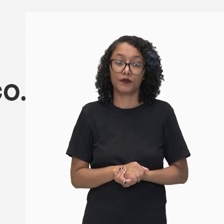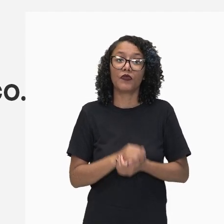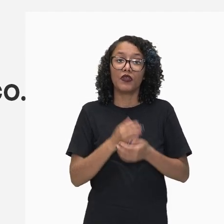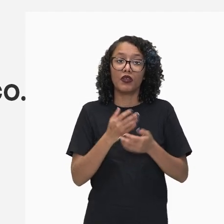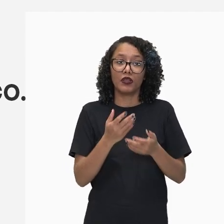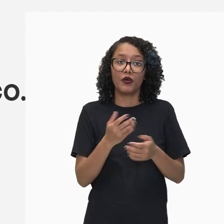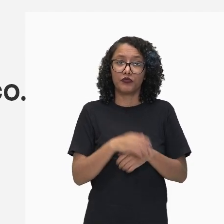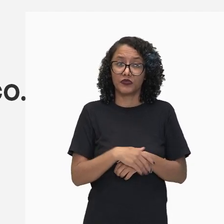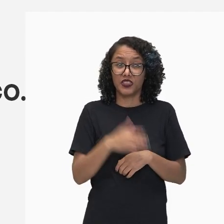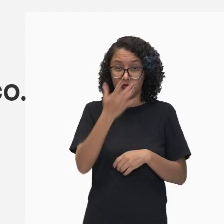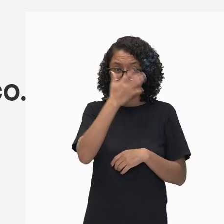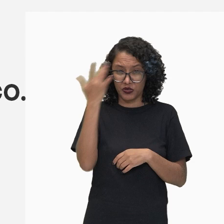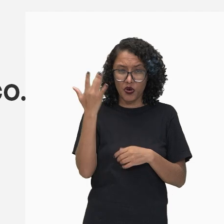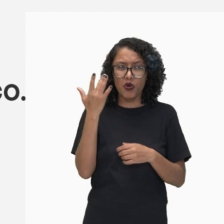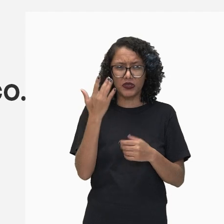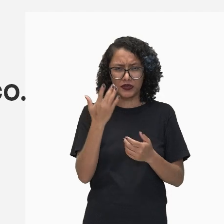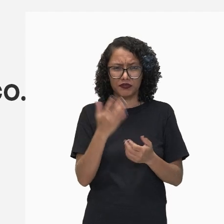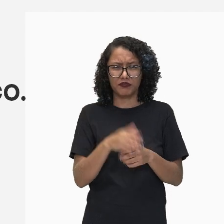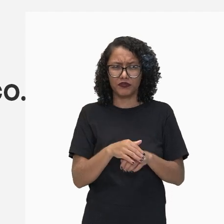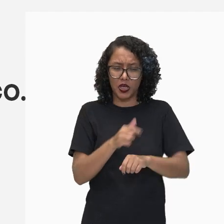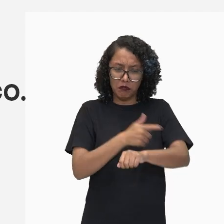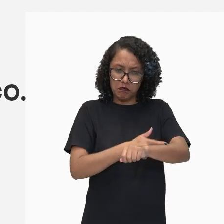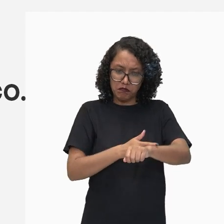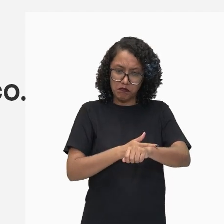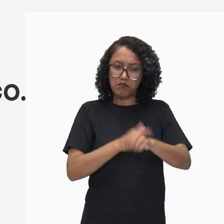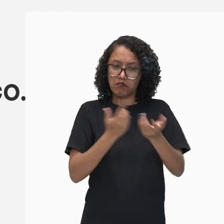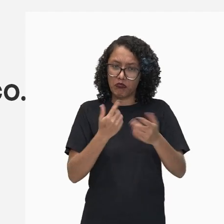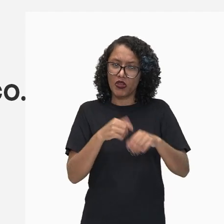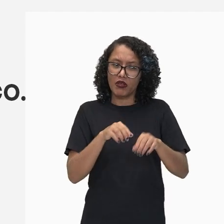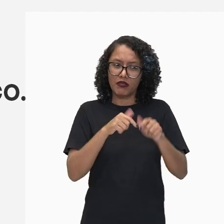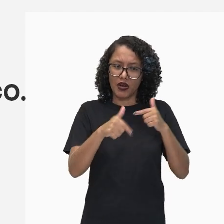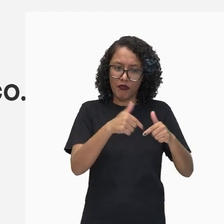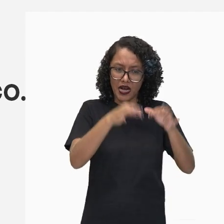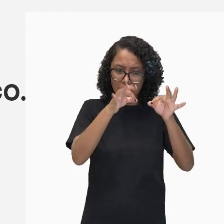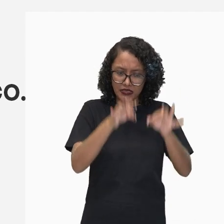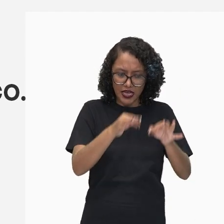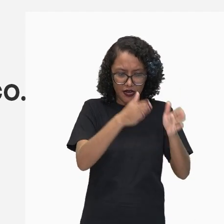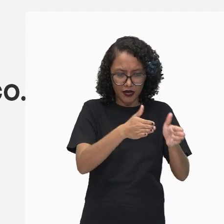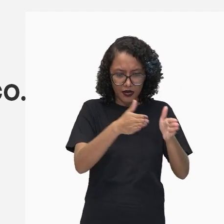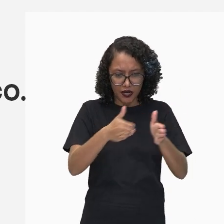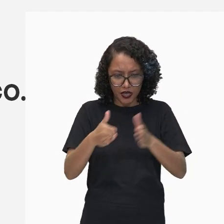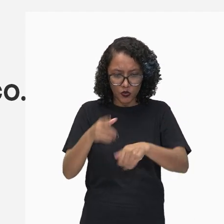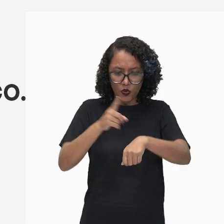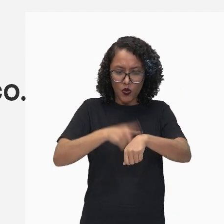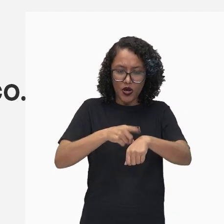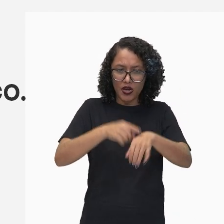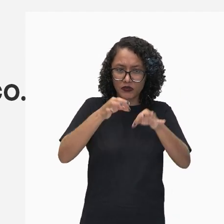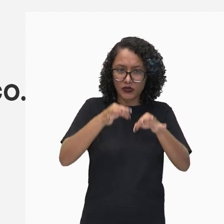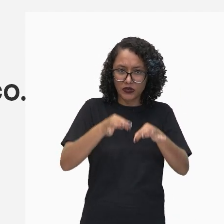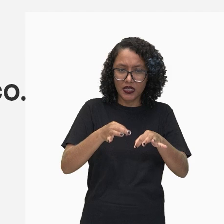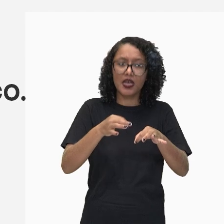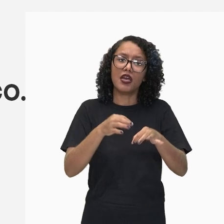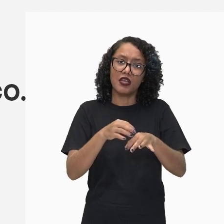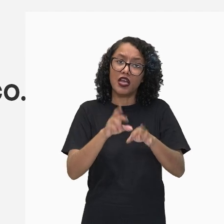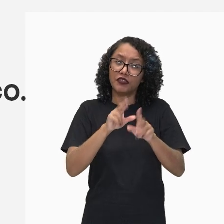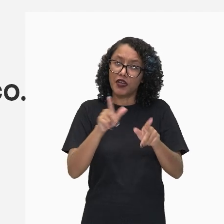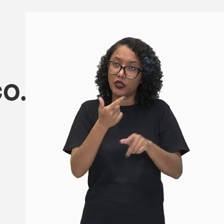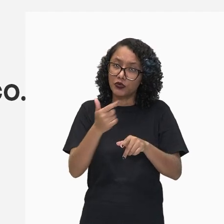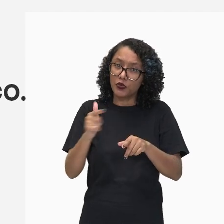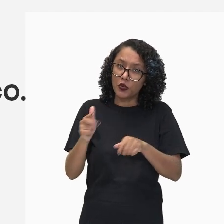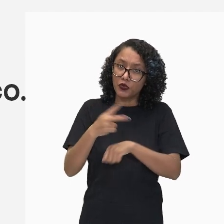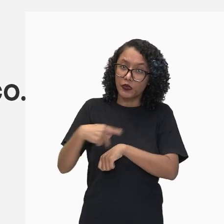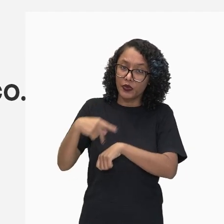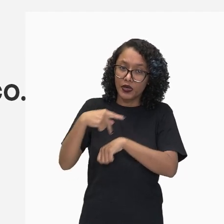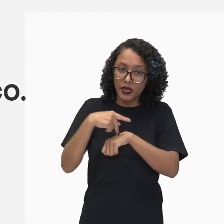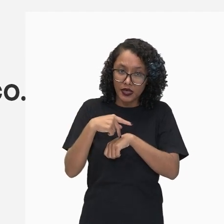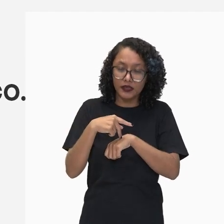centradas em trabalhar, ser realmente disciplinado, os horários de trabalho lá são elevados, diferente de outros países,